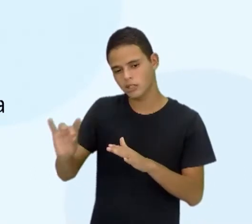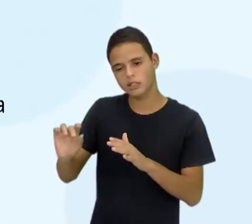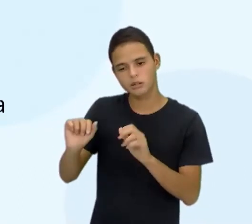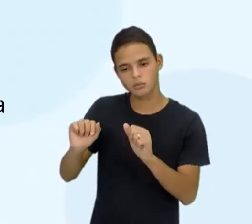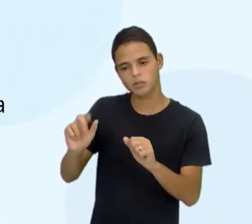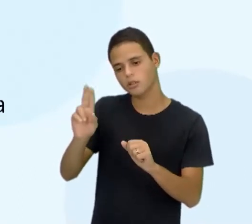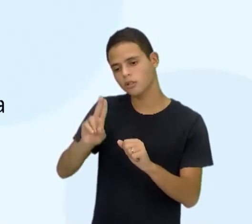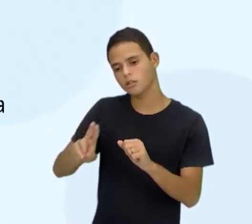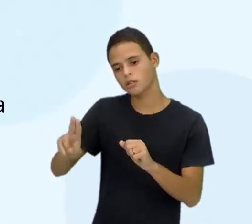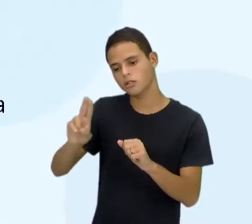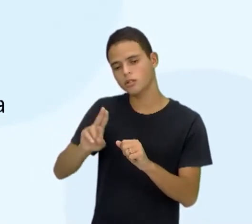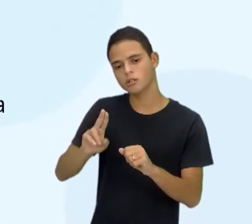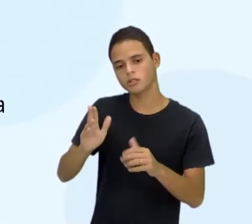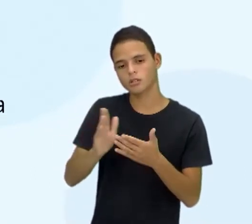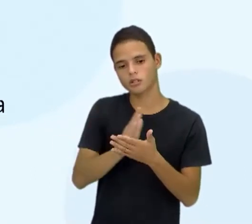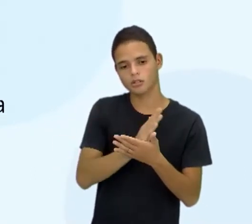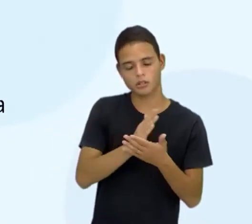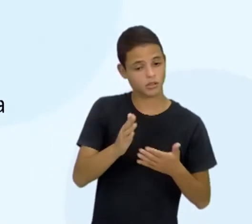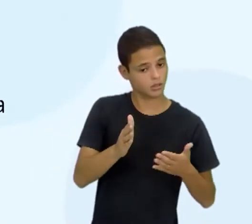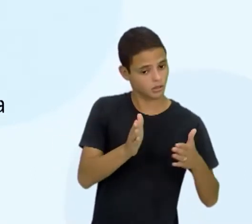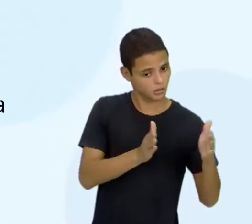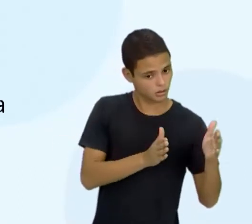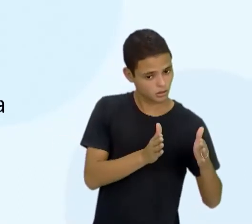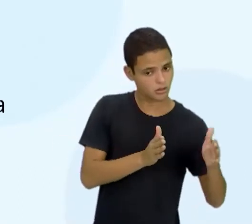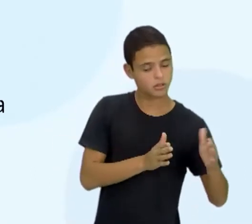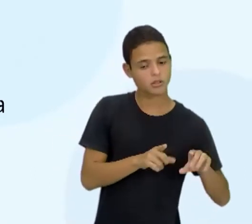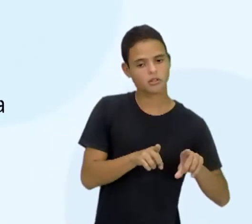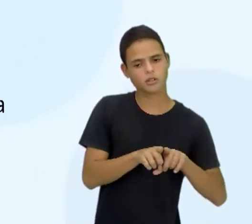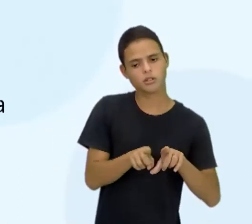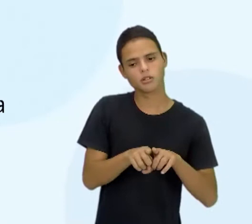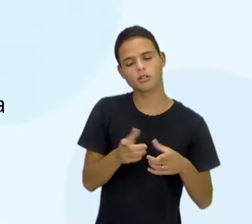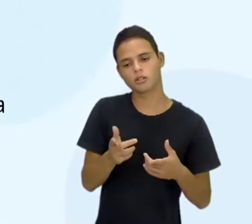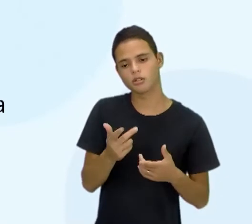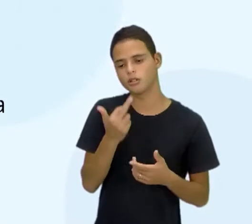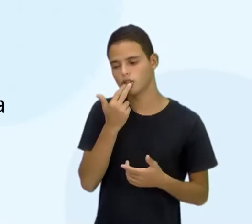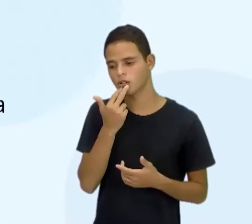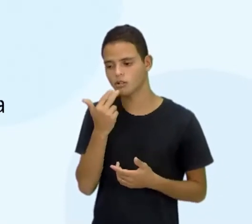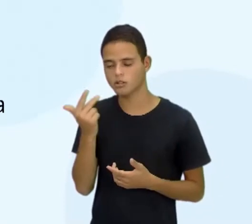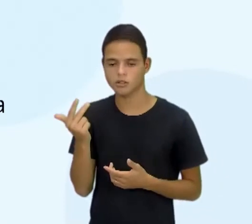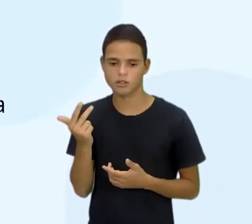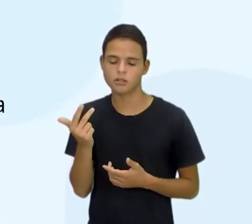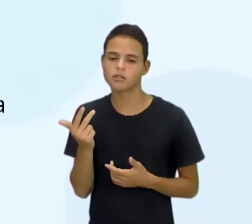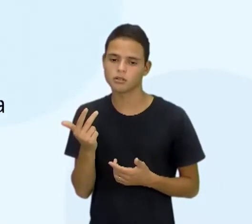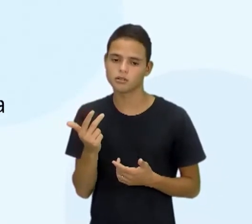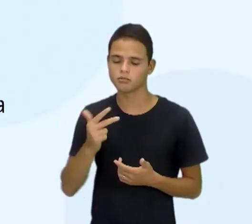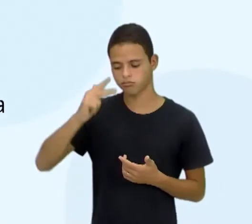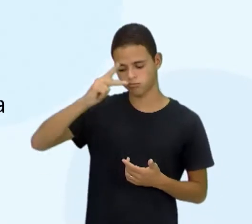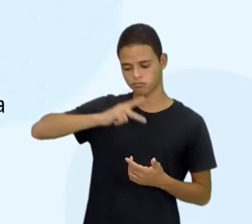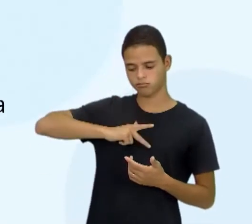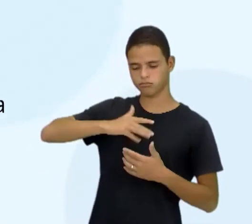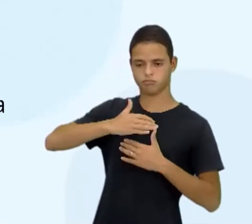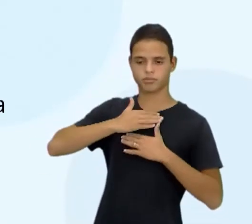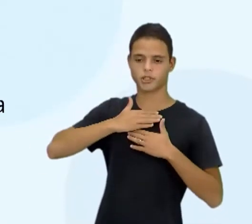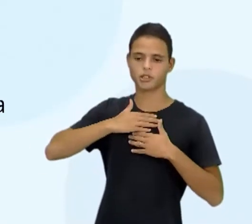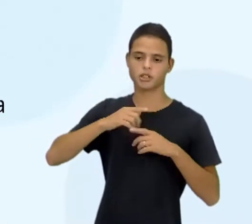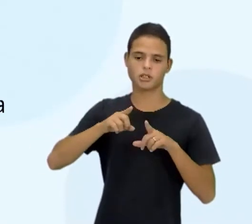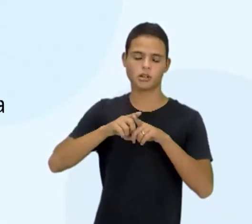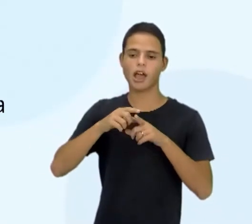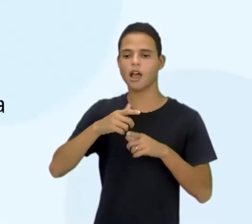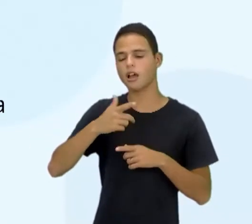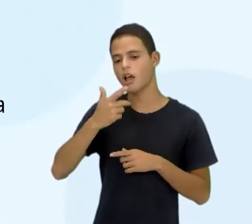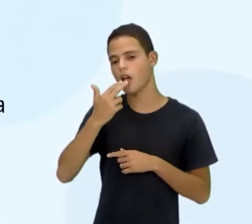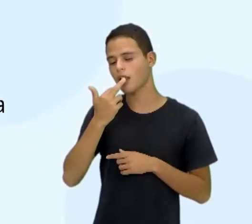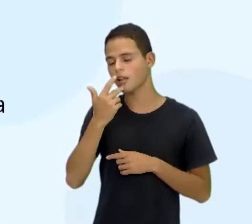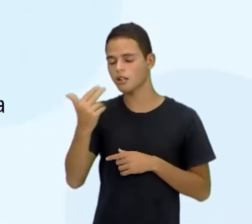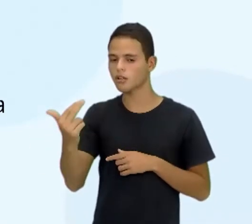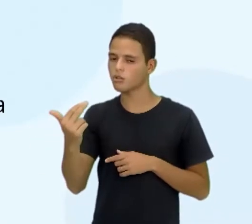podemos utilizar em alguns momentos, tá? Tanto um pouco tirar a parte do impessoal e a linguagem mais